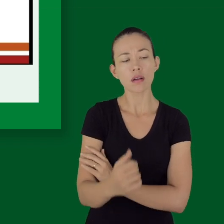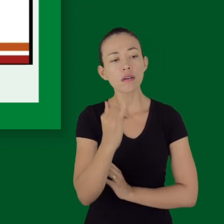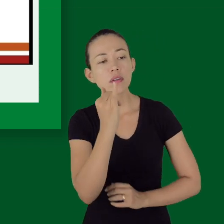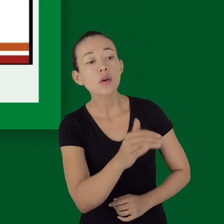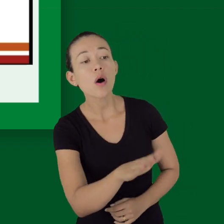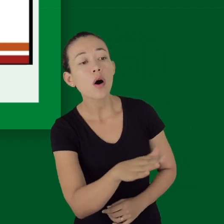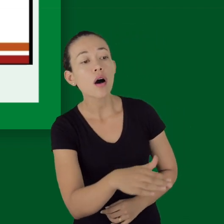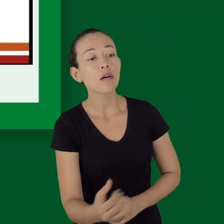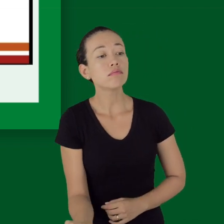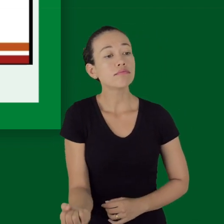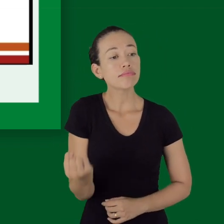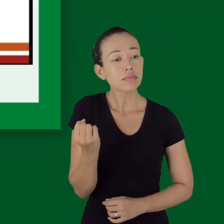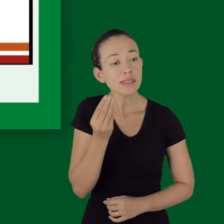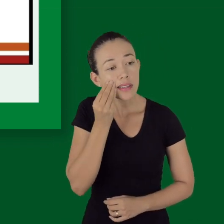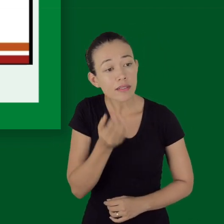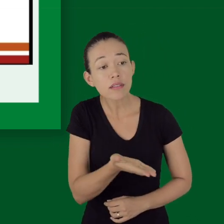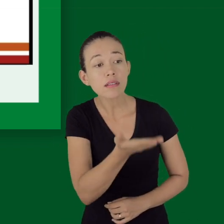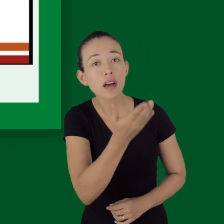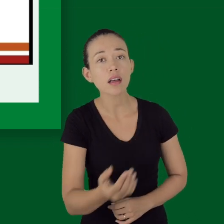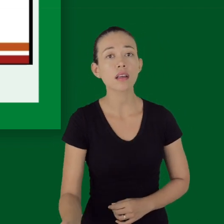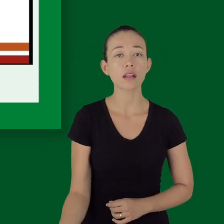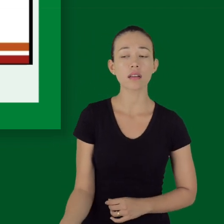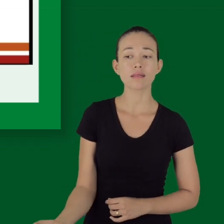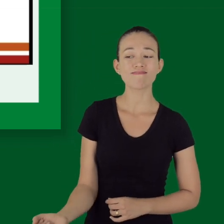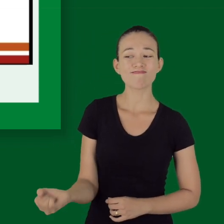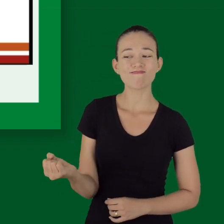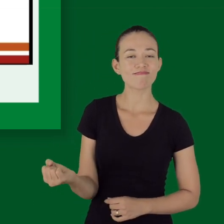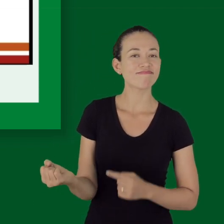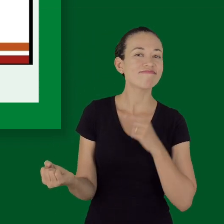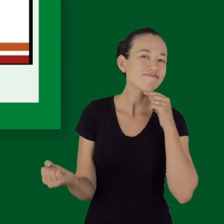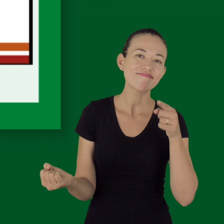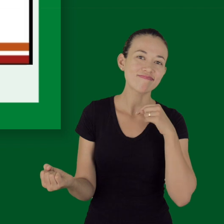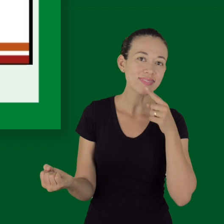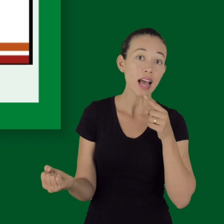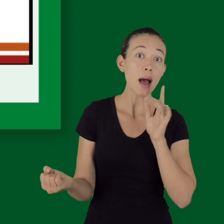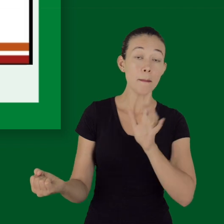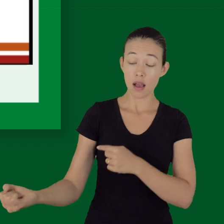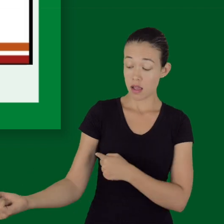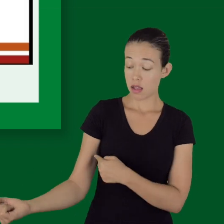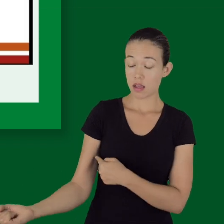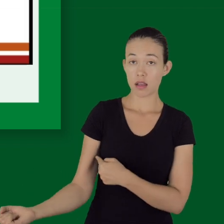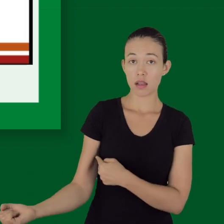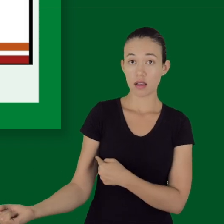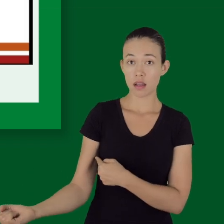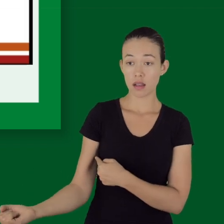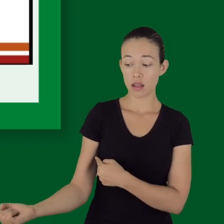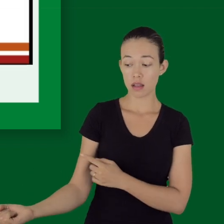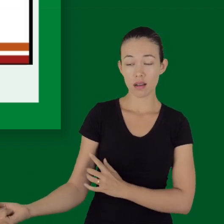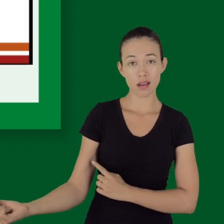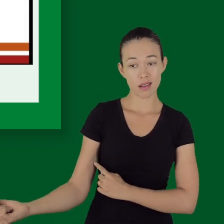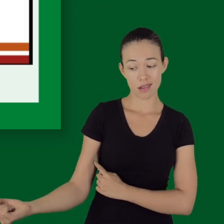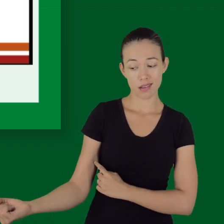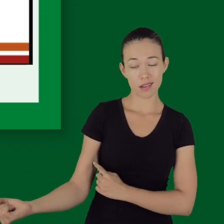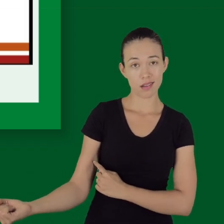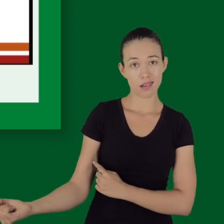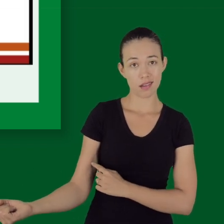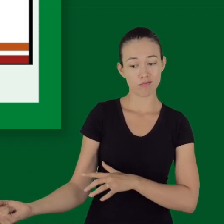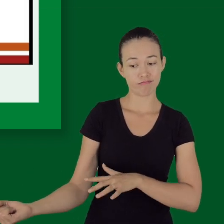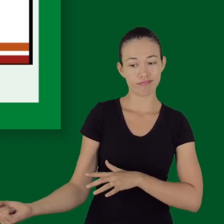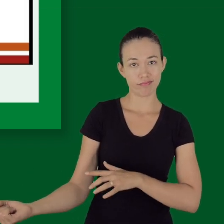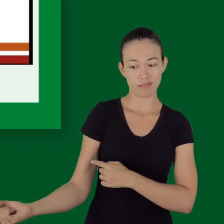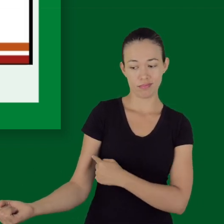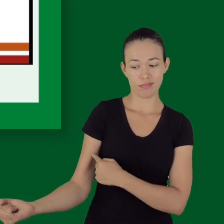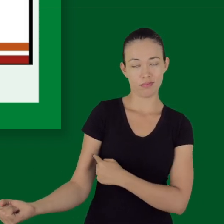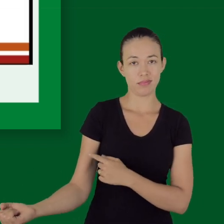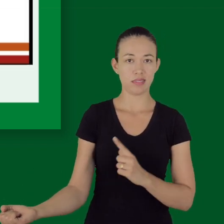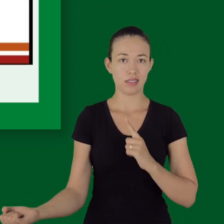músculo movimentando, mas não tem músculo mexendo, mas não tem movimentação nenhuma. Nível 1. O que é movimentação